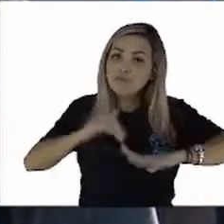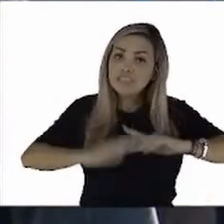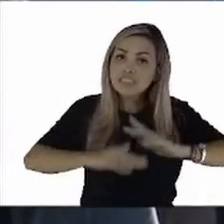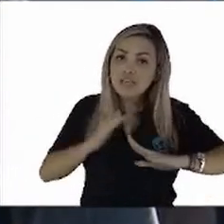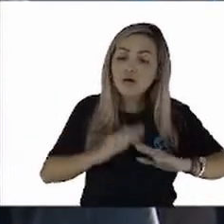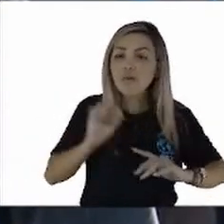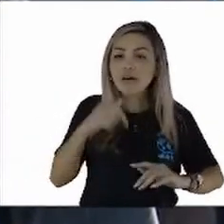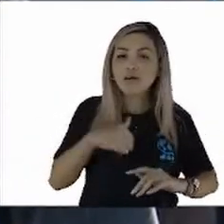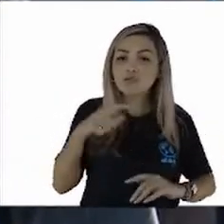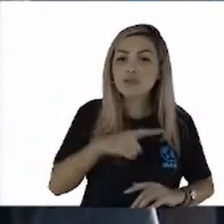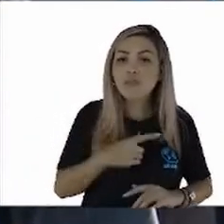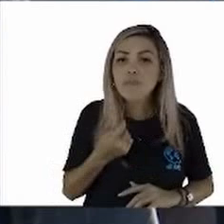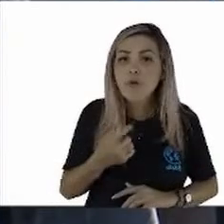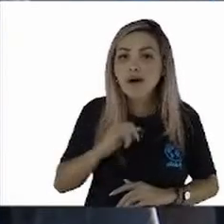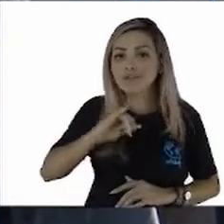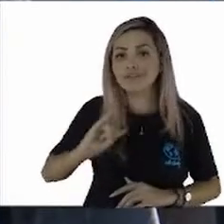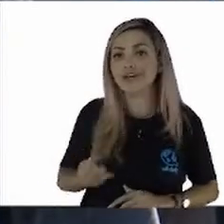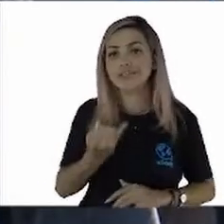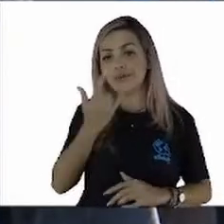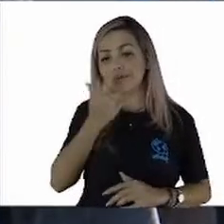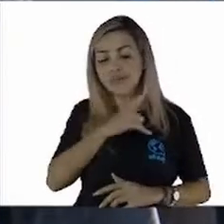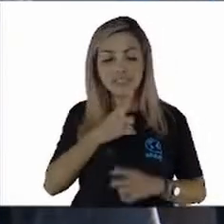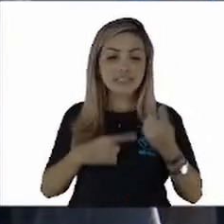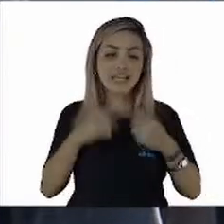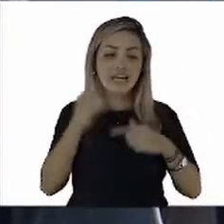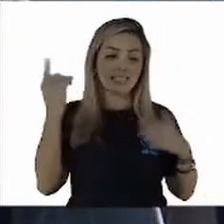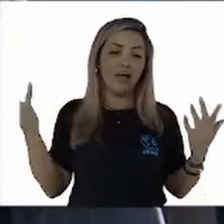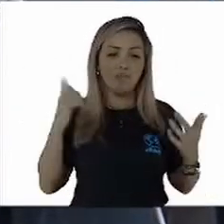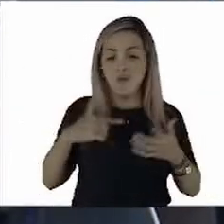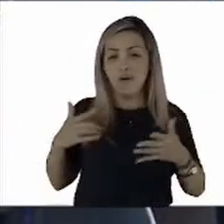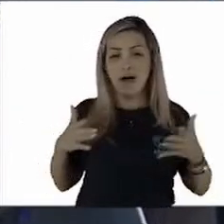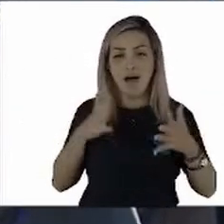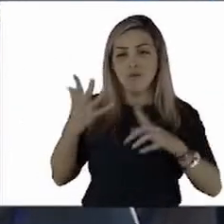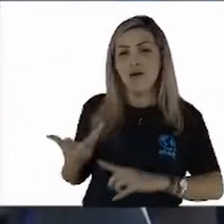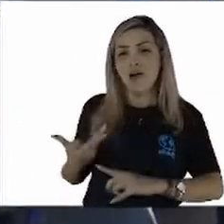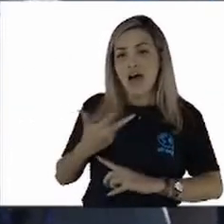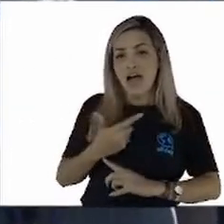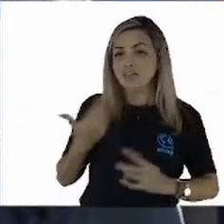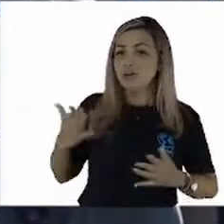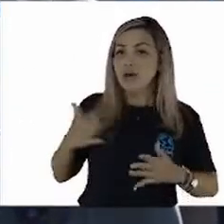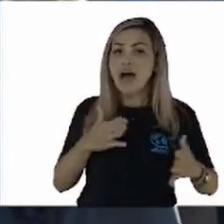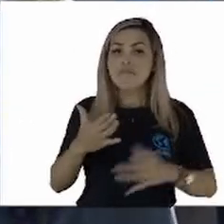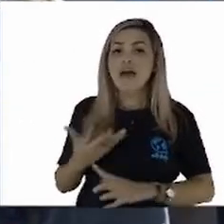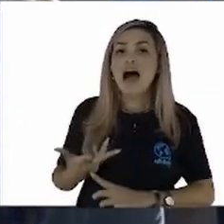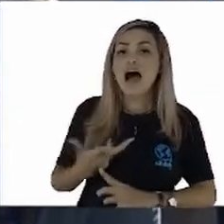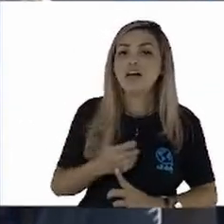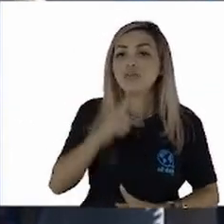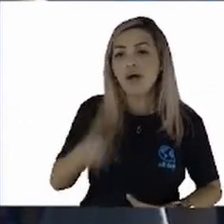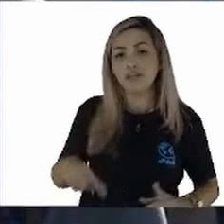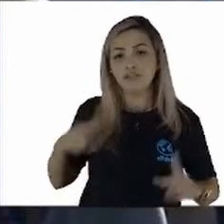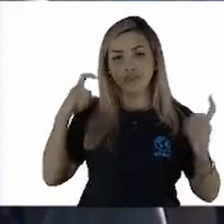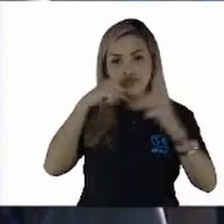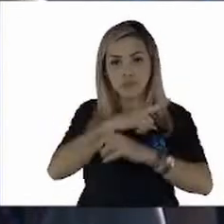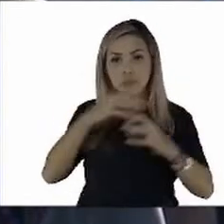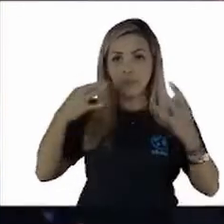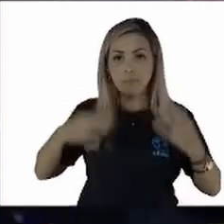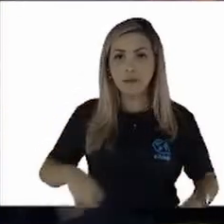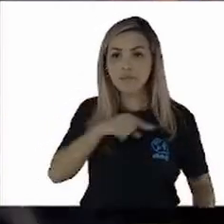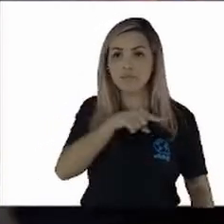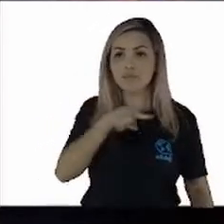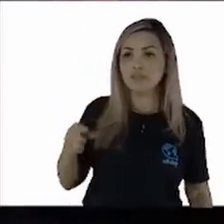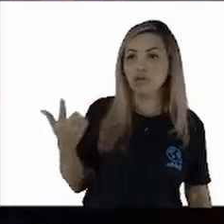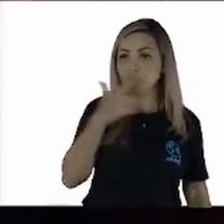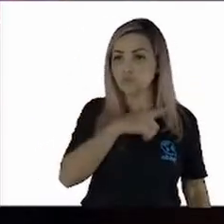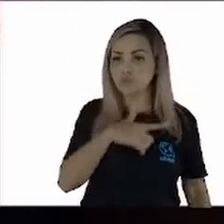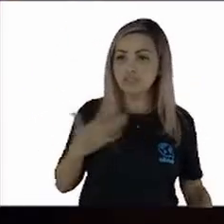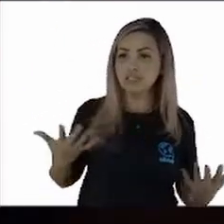em que eu tinha poucas chances de dar certo. A minha profissão era um caminho artístico. E o caminho artístico é difícil mesmo de você conseguir,